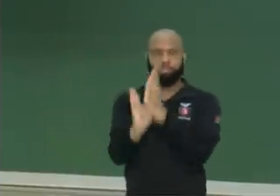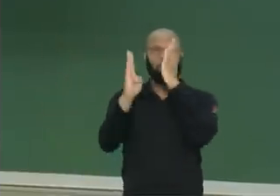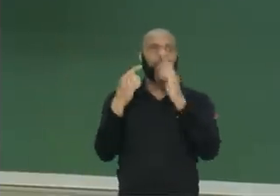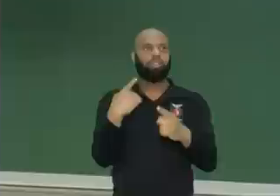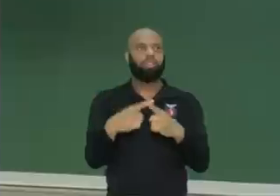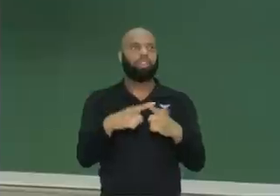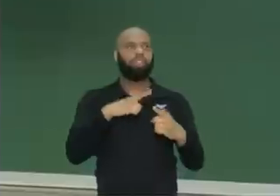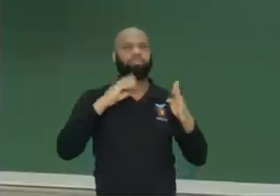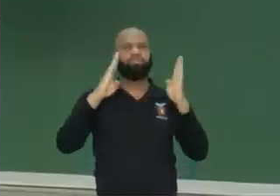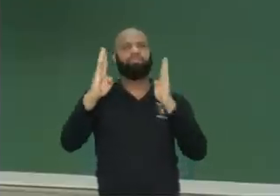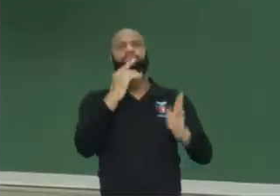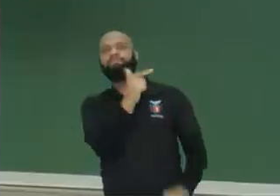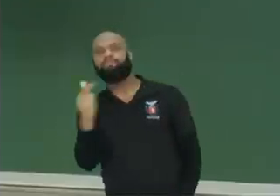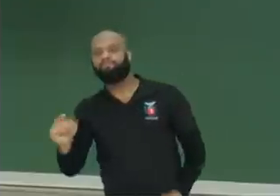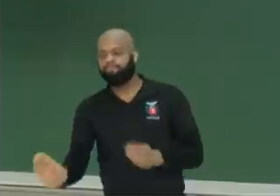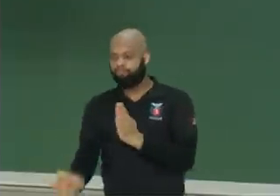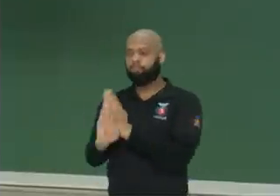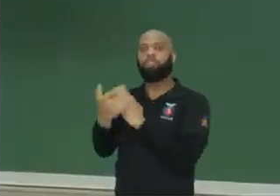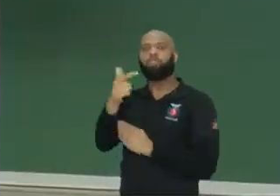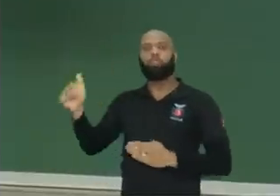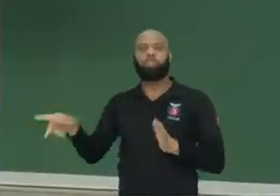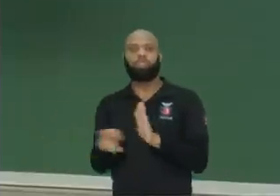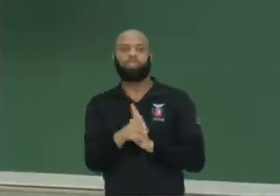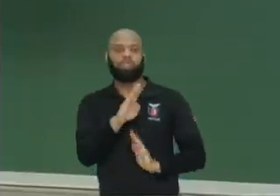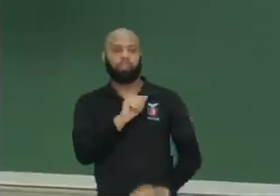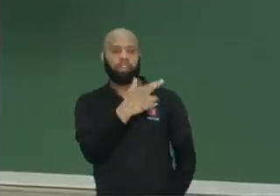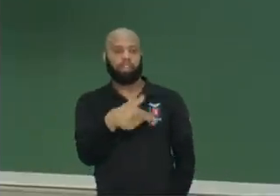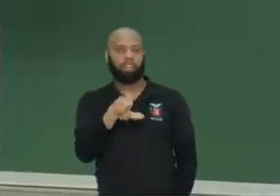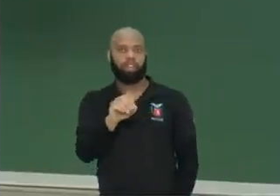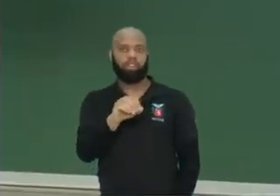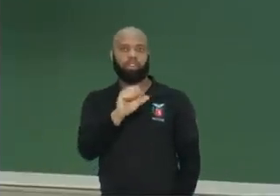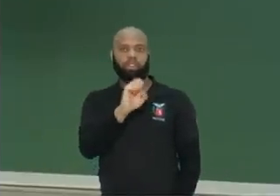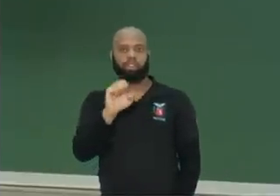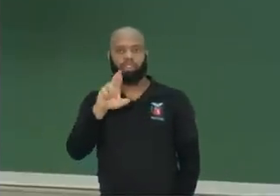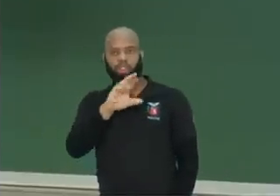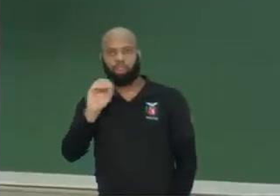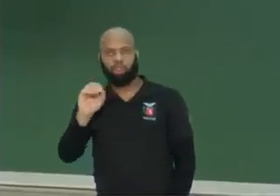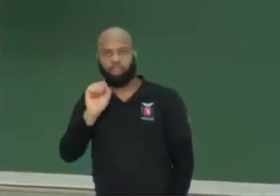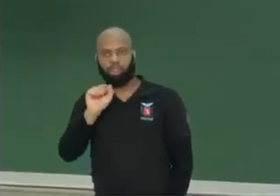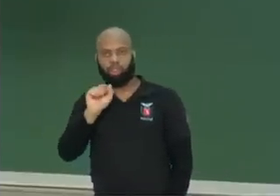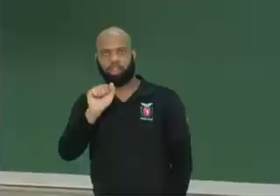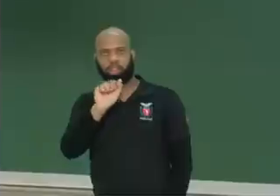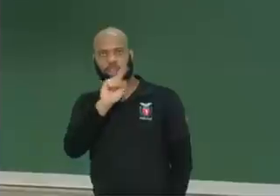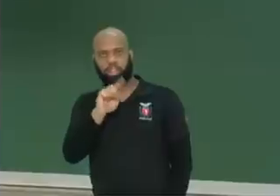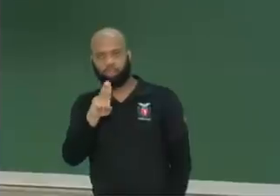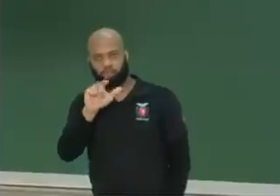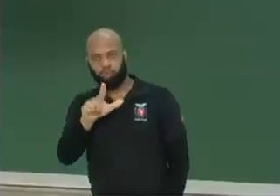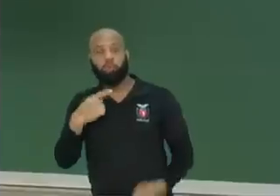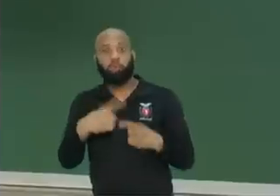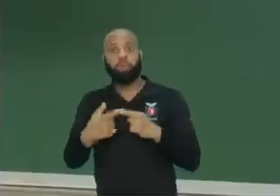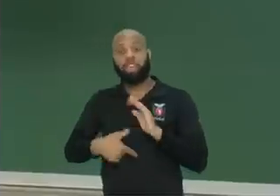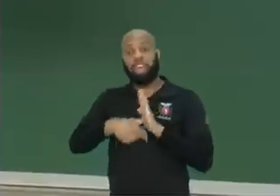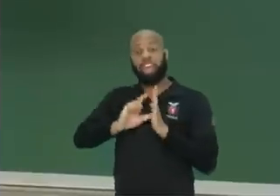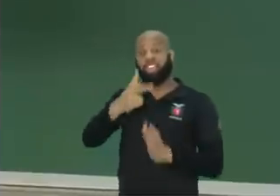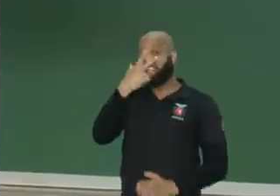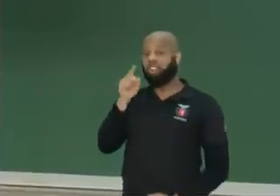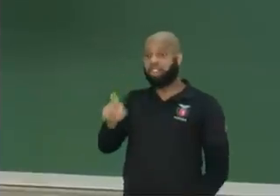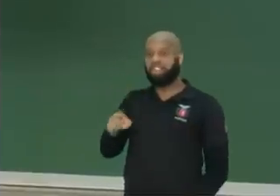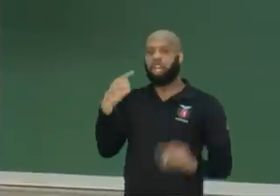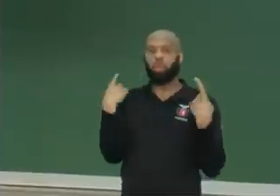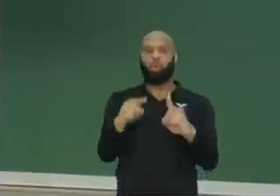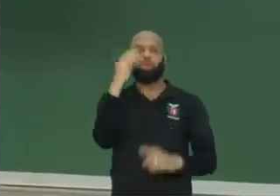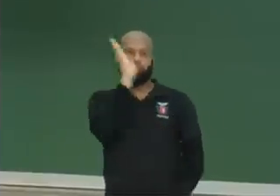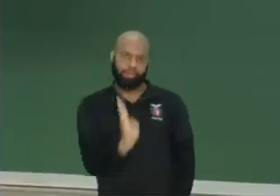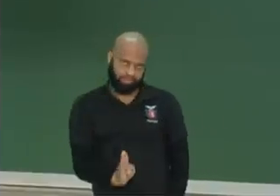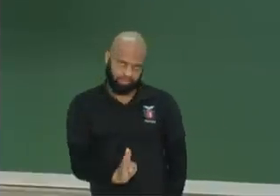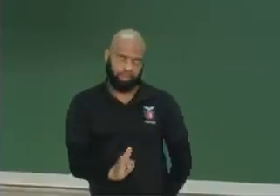passou durante muito tempo sem ter uma identificação do Barão de Serra Azul, pelo fato do Barão ter sido considerado um traidor da causa republicana no